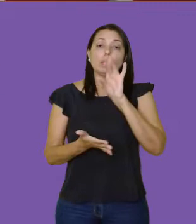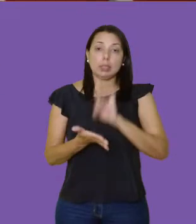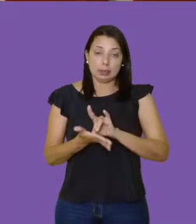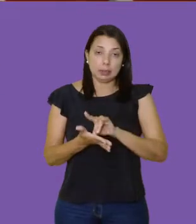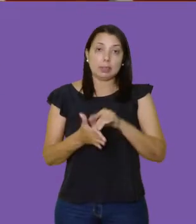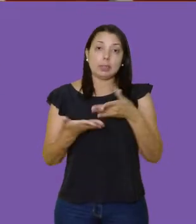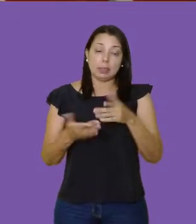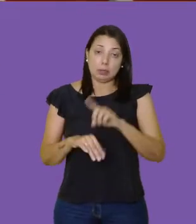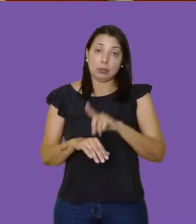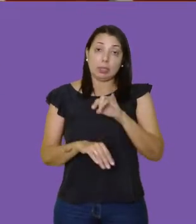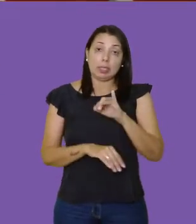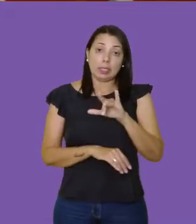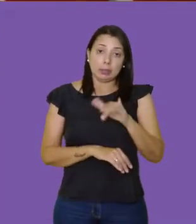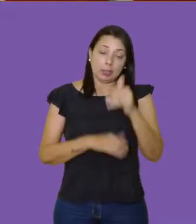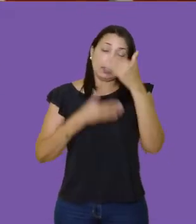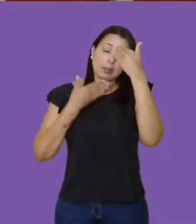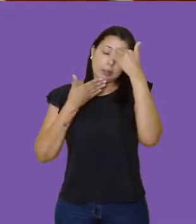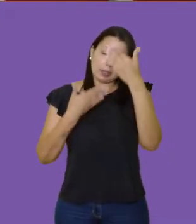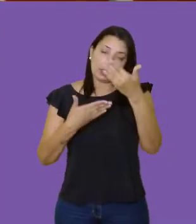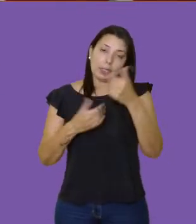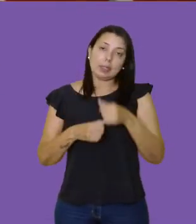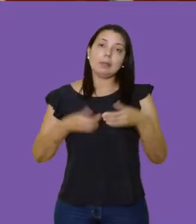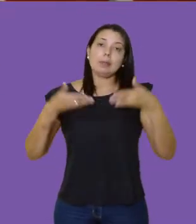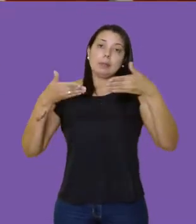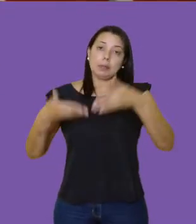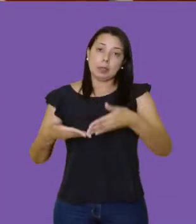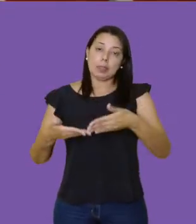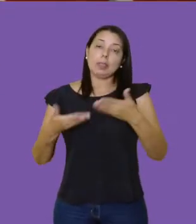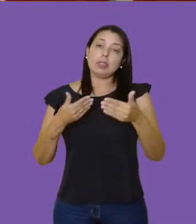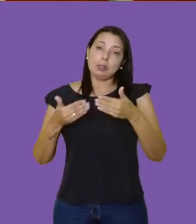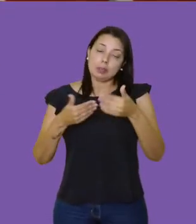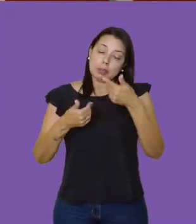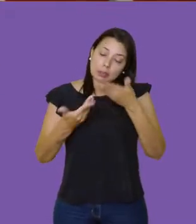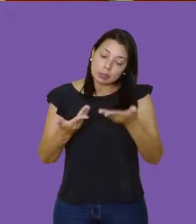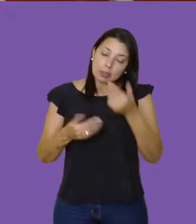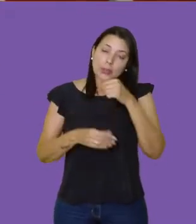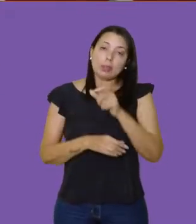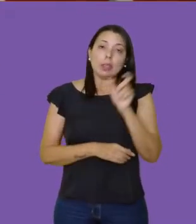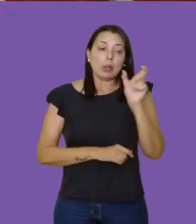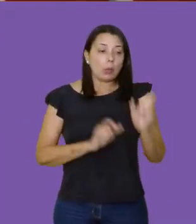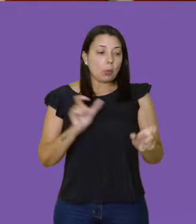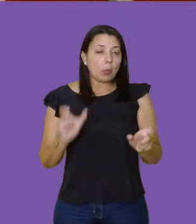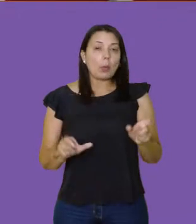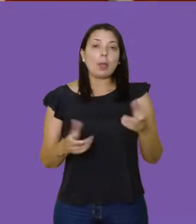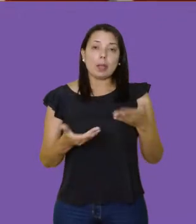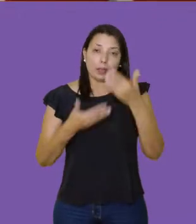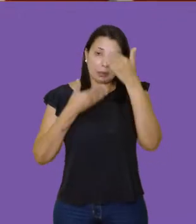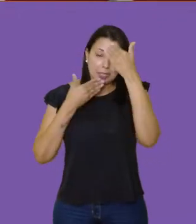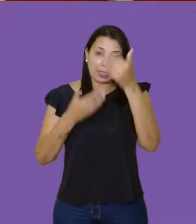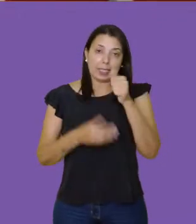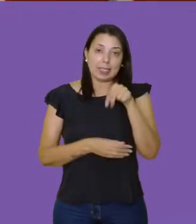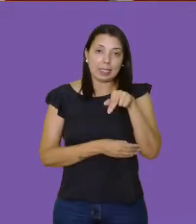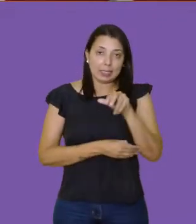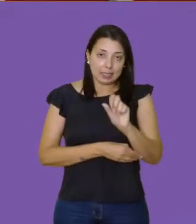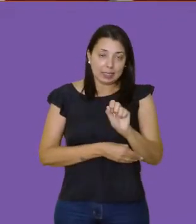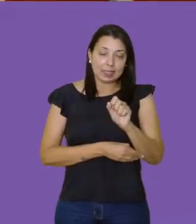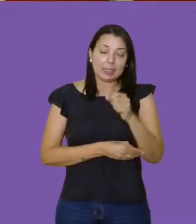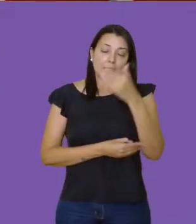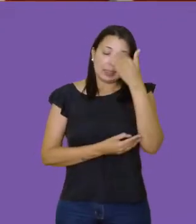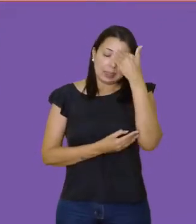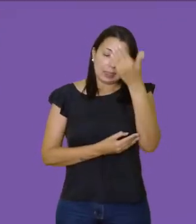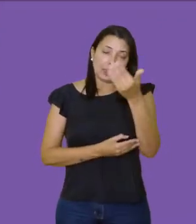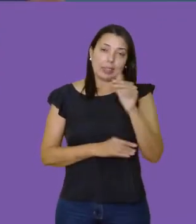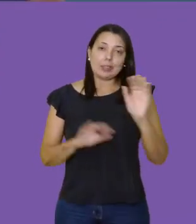viu? Doutora Gabriela, muito obrigada por participar aqui do Papo com Elas. Obrigada, Anne, eu que agradeço. Tchau,